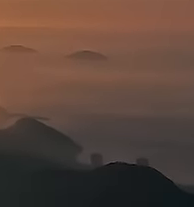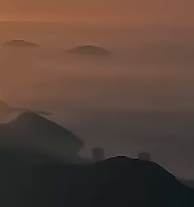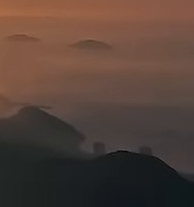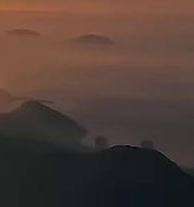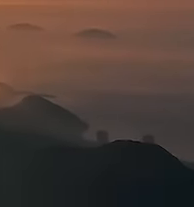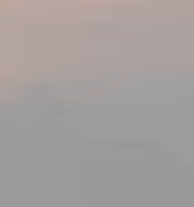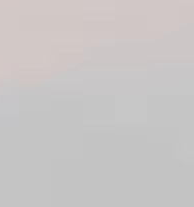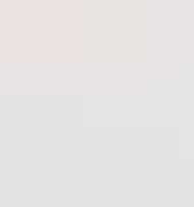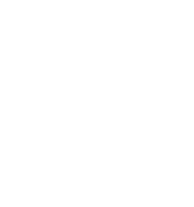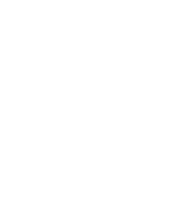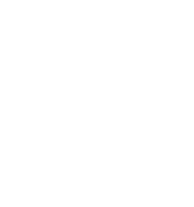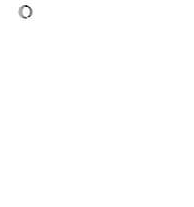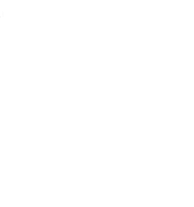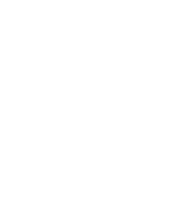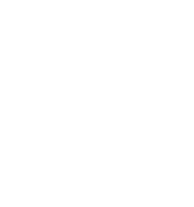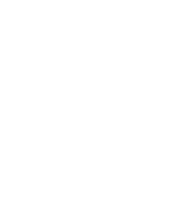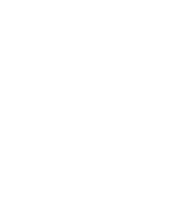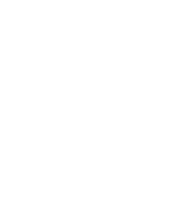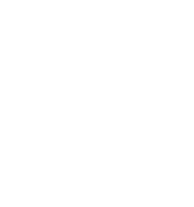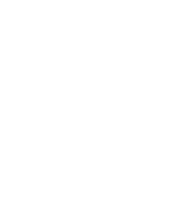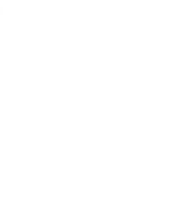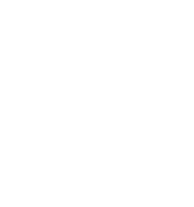Luiz Inácio Lula da Silva.